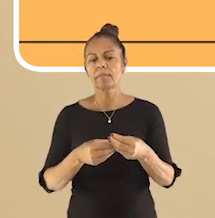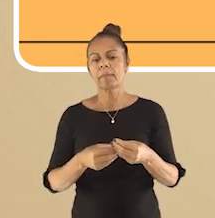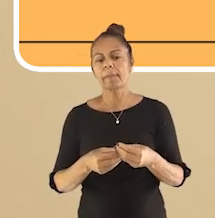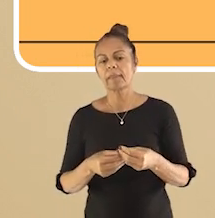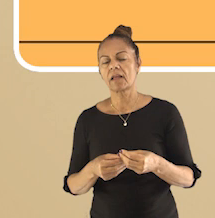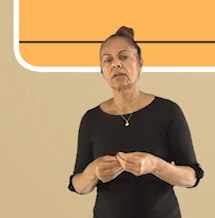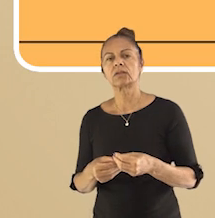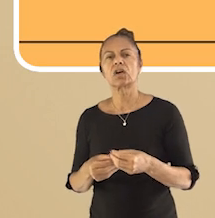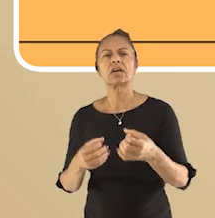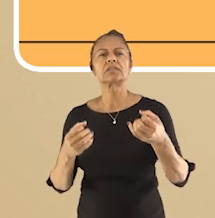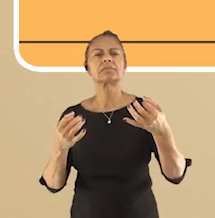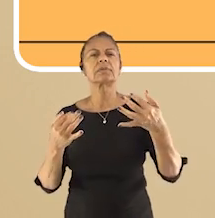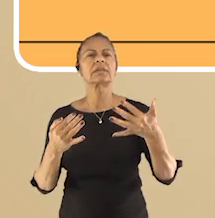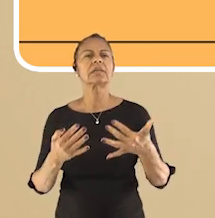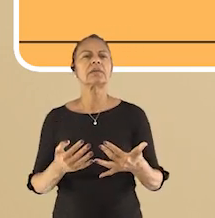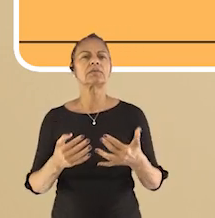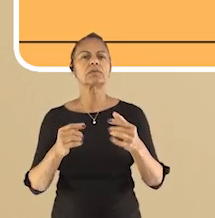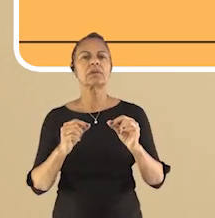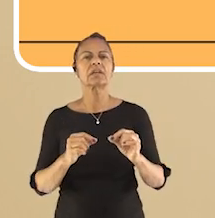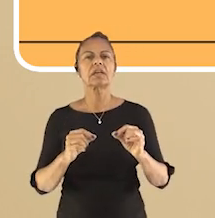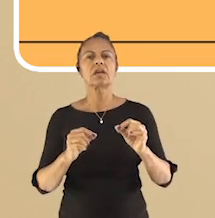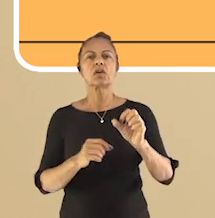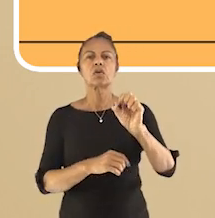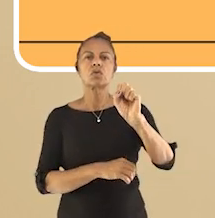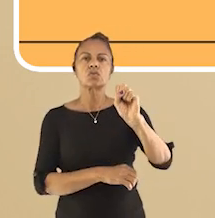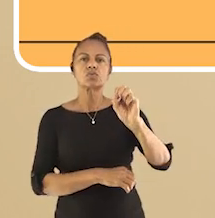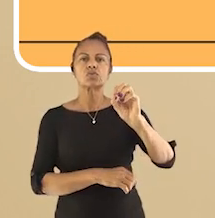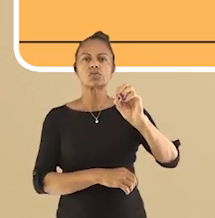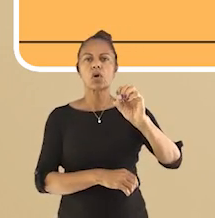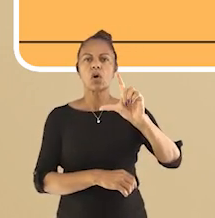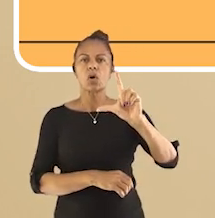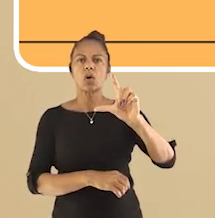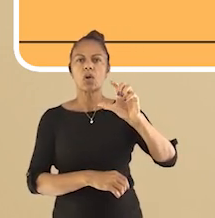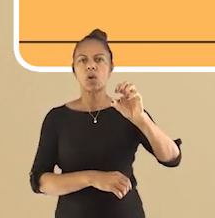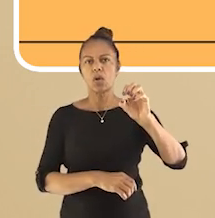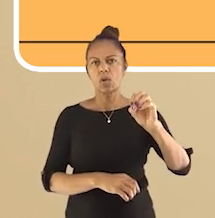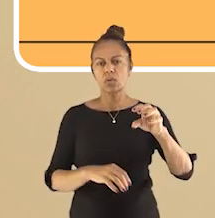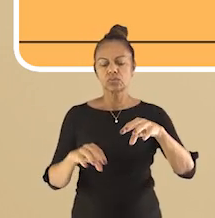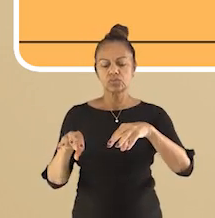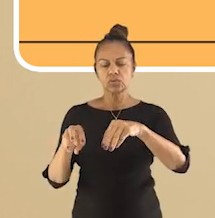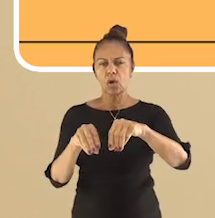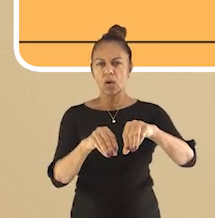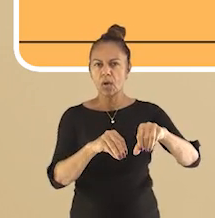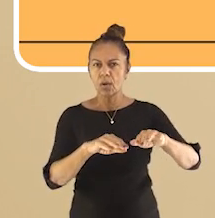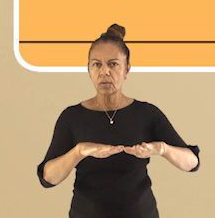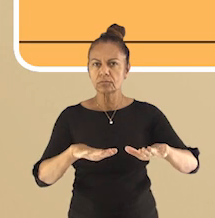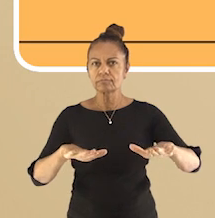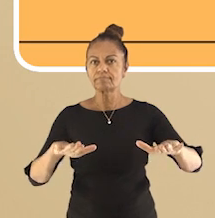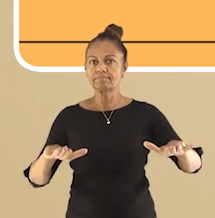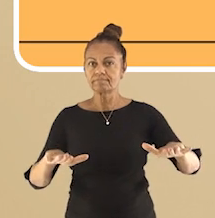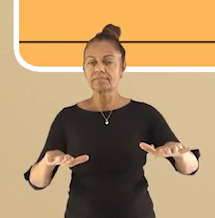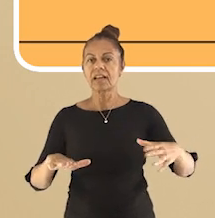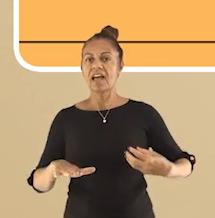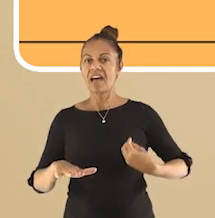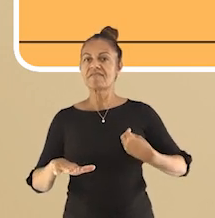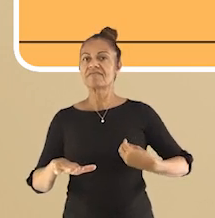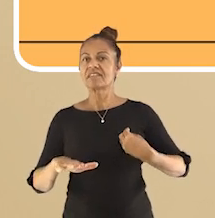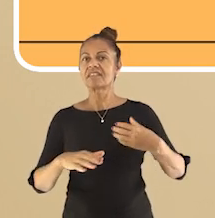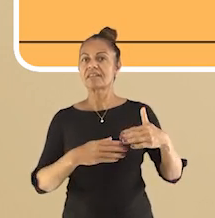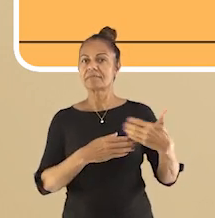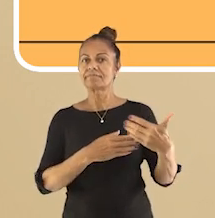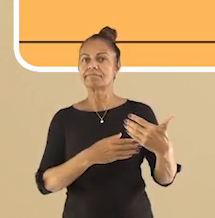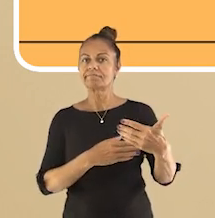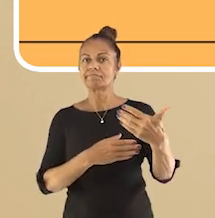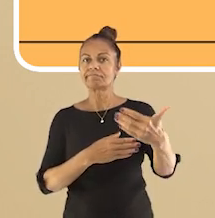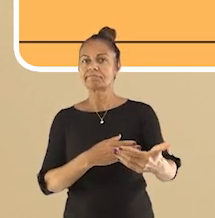preste bastante atenção. Falamos sobre o solo e sua importância no ciclo da vida. Ele é